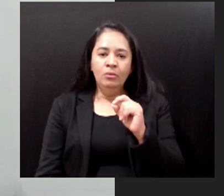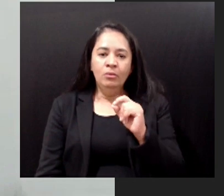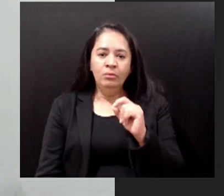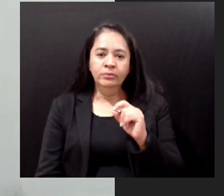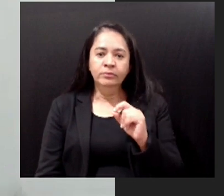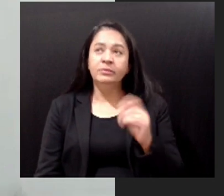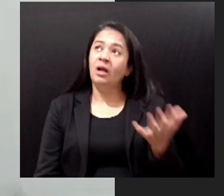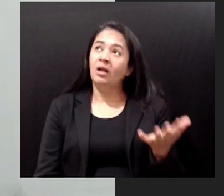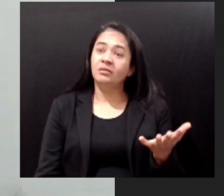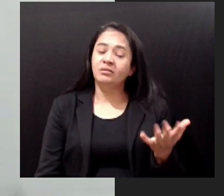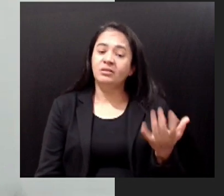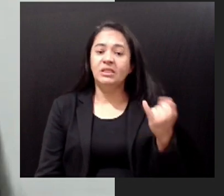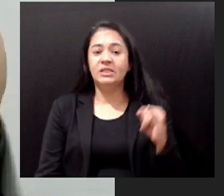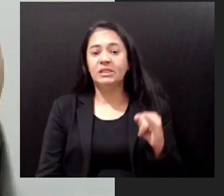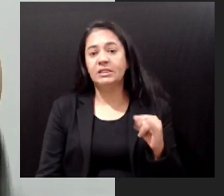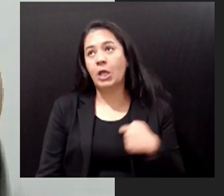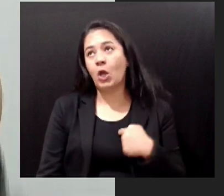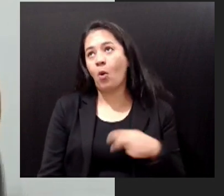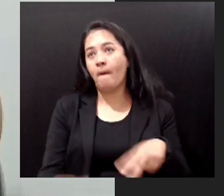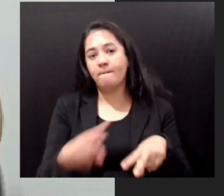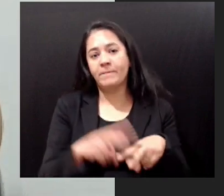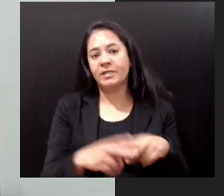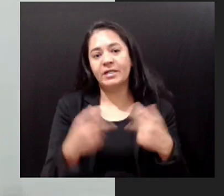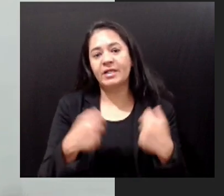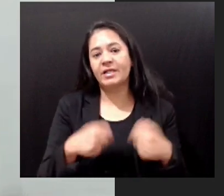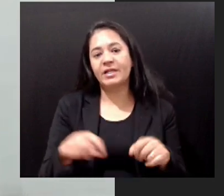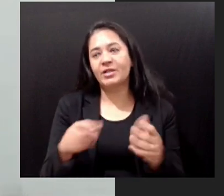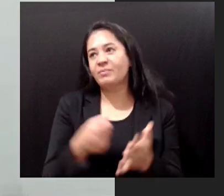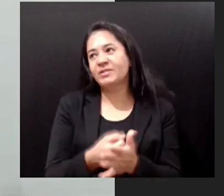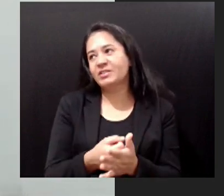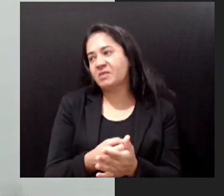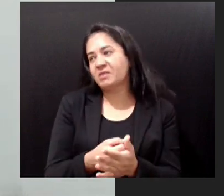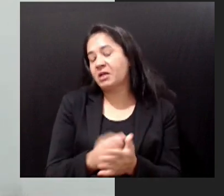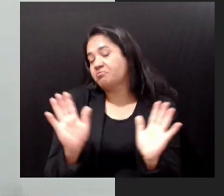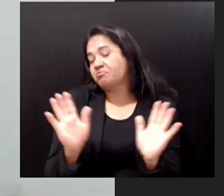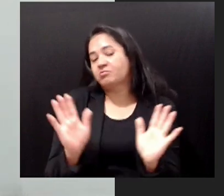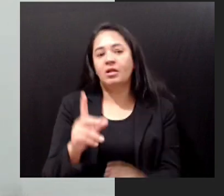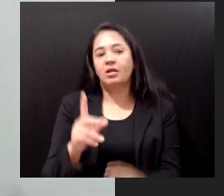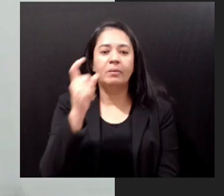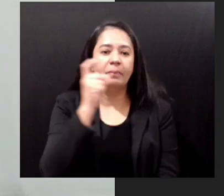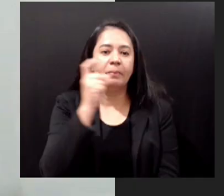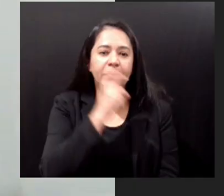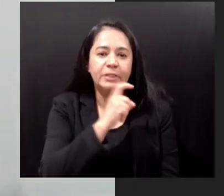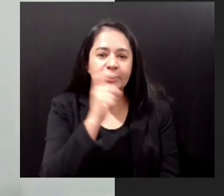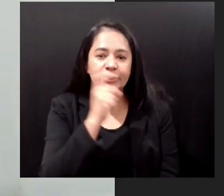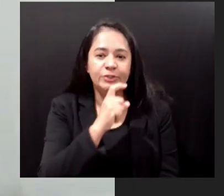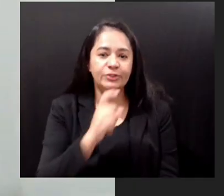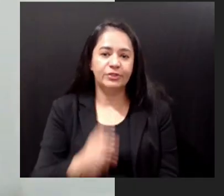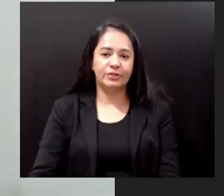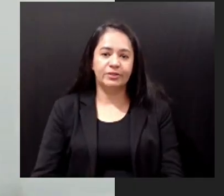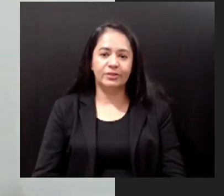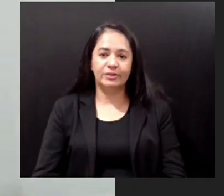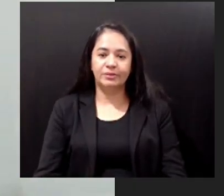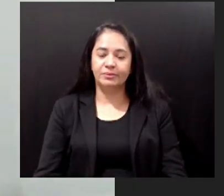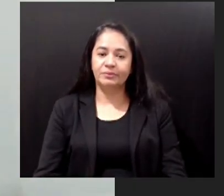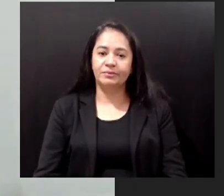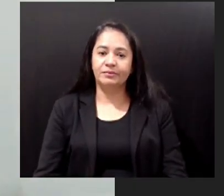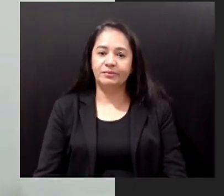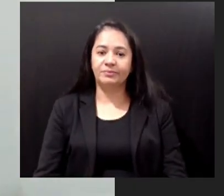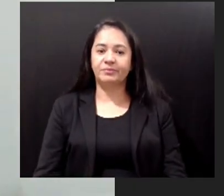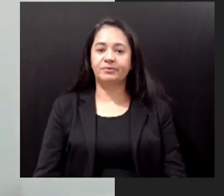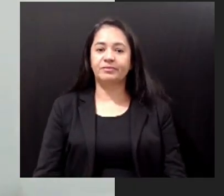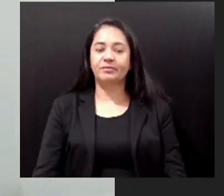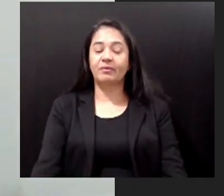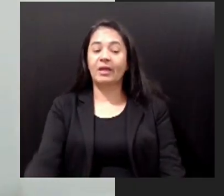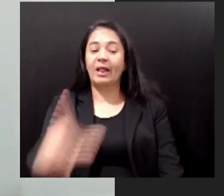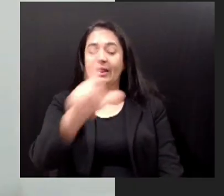eu for preso, então eu não preciso mais pagar. Mentira. Então, temos a prisão